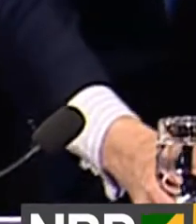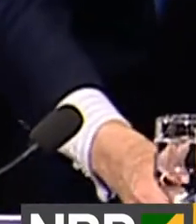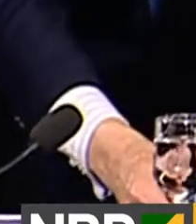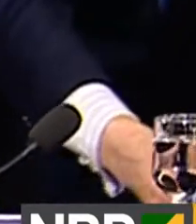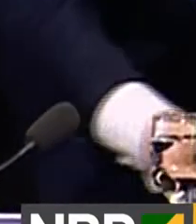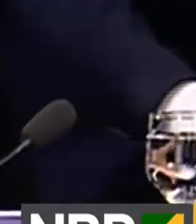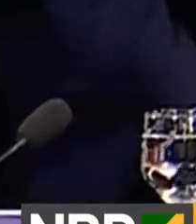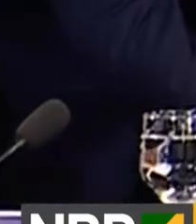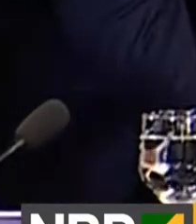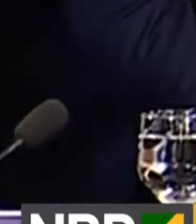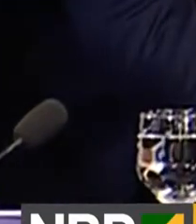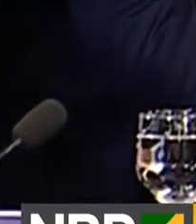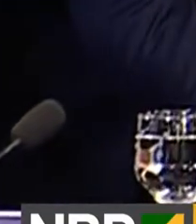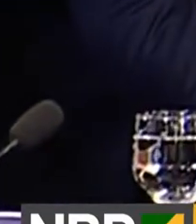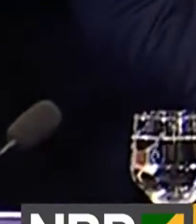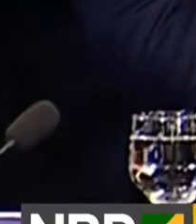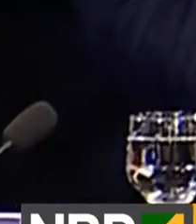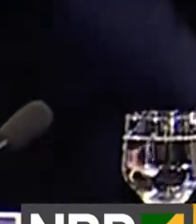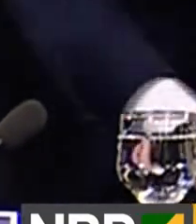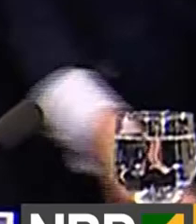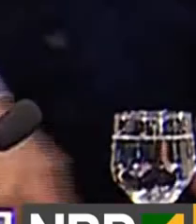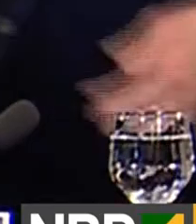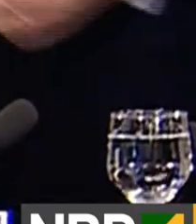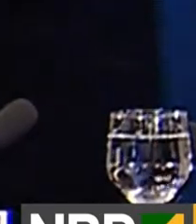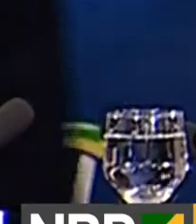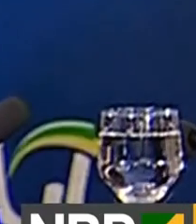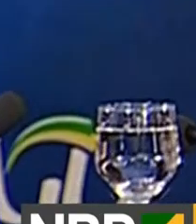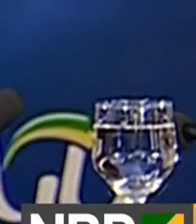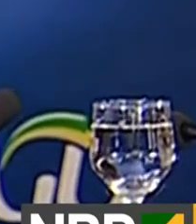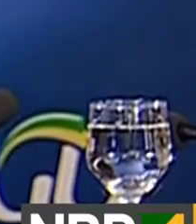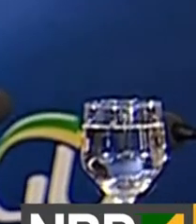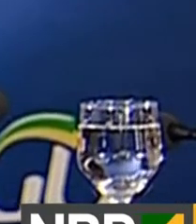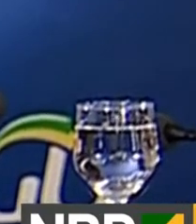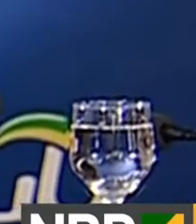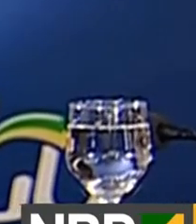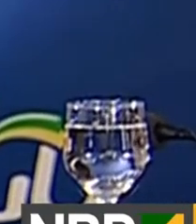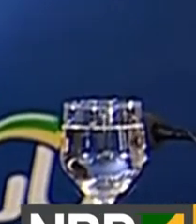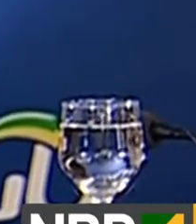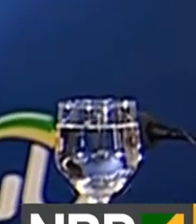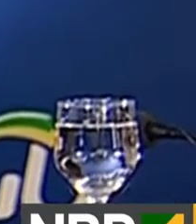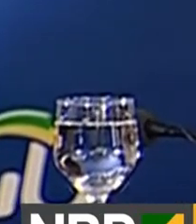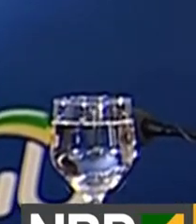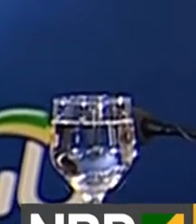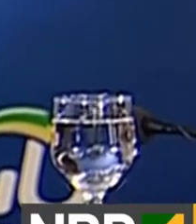da Advocacia Geral da União, em comemoração ao Dia do Advogado.